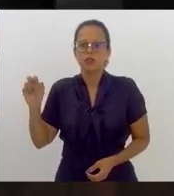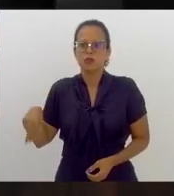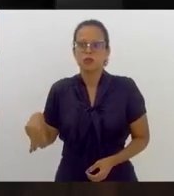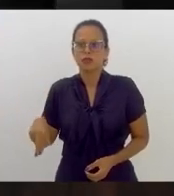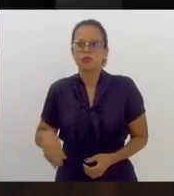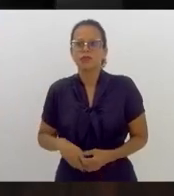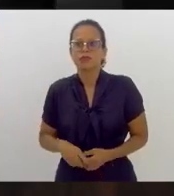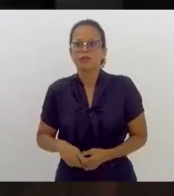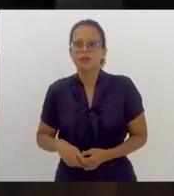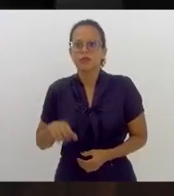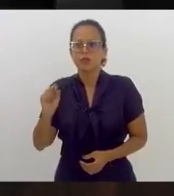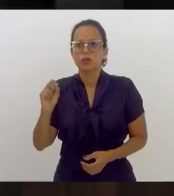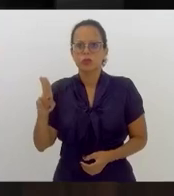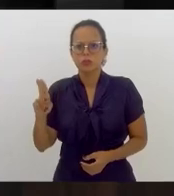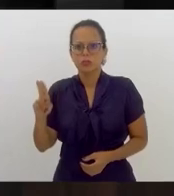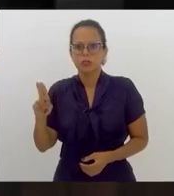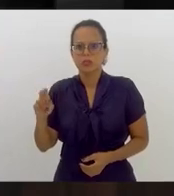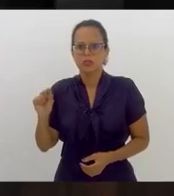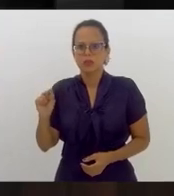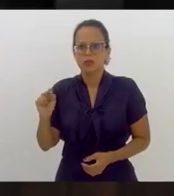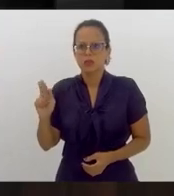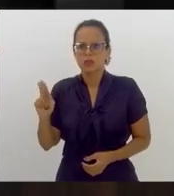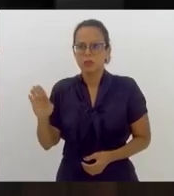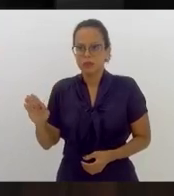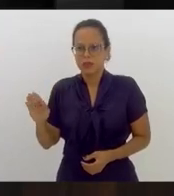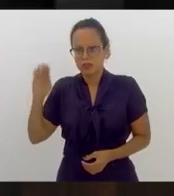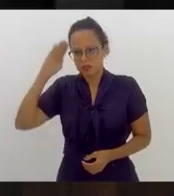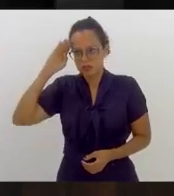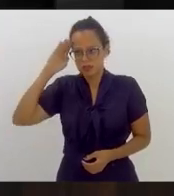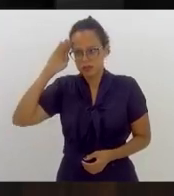Sub, está me ouvindo, Sub? Subtenente?